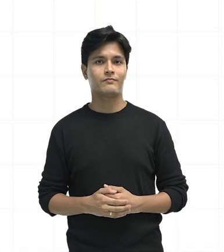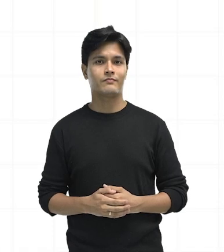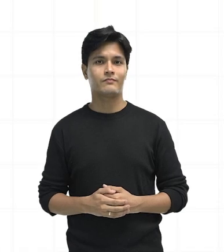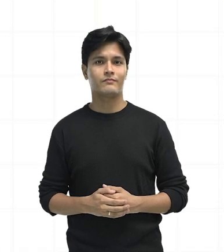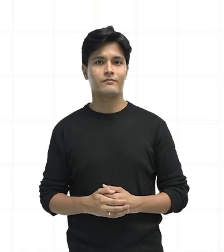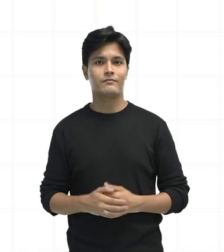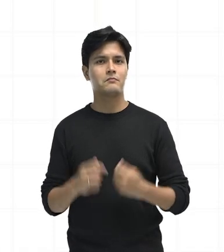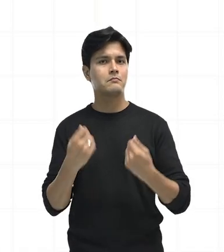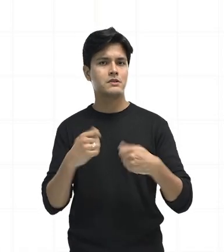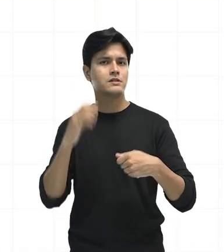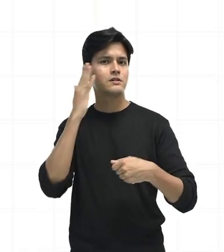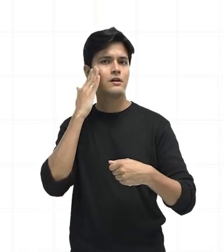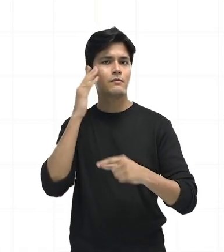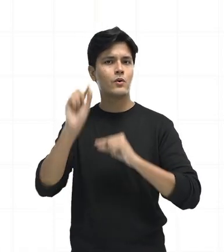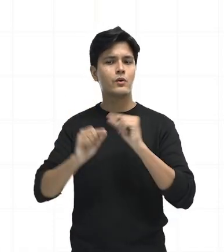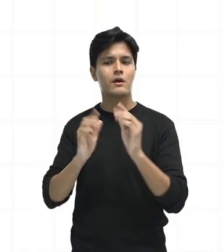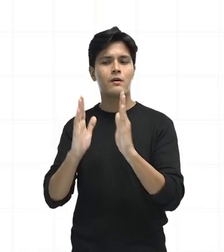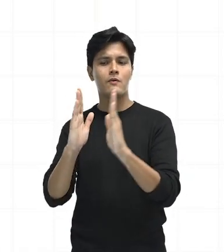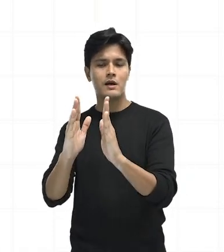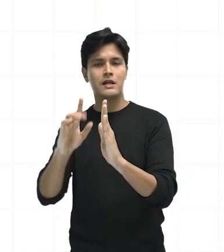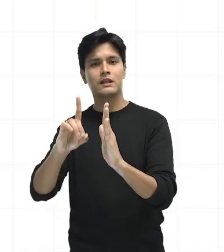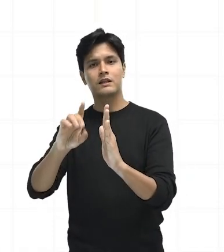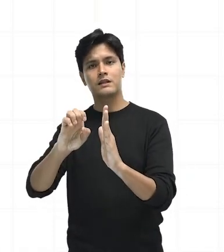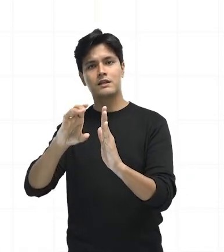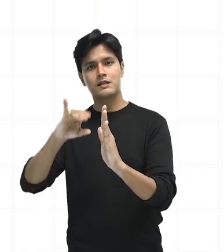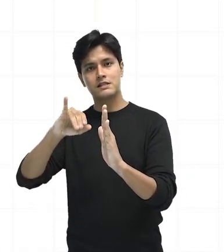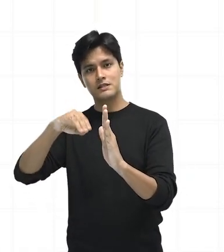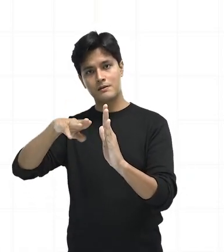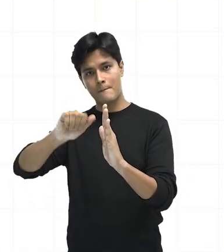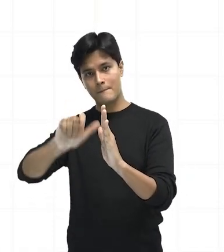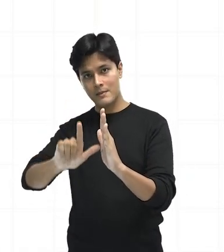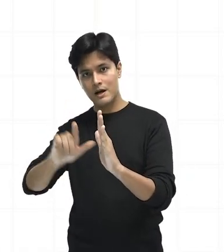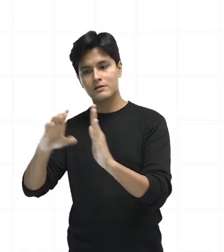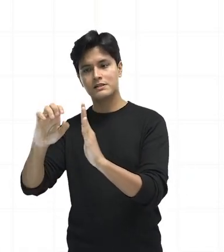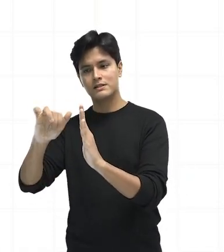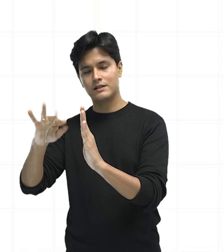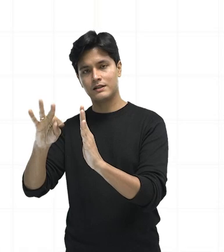os centésimos e os milésimos, tá bom?